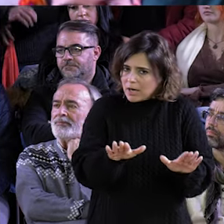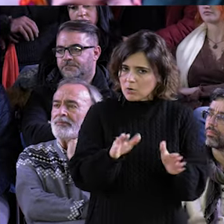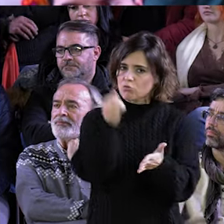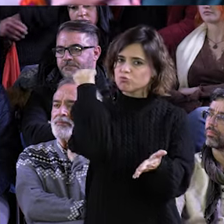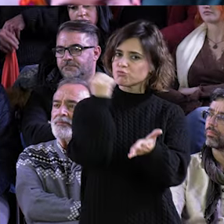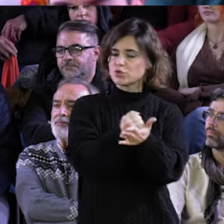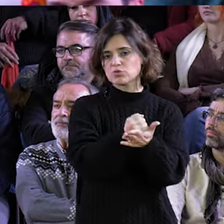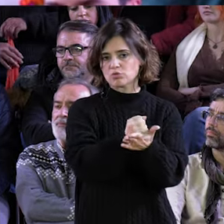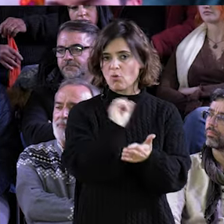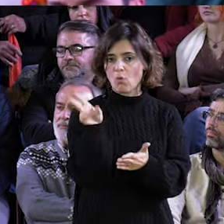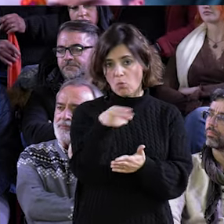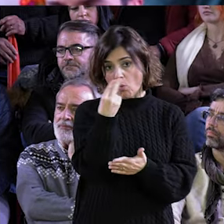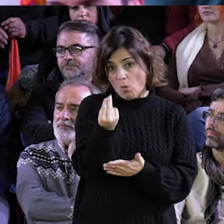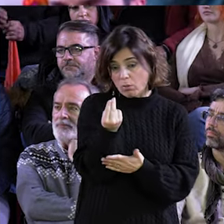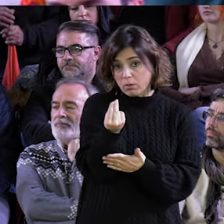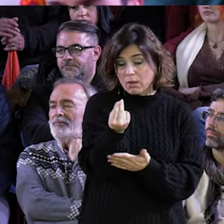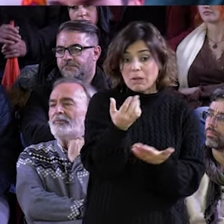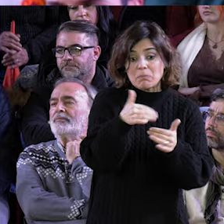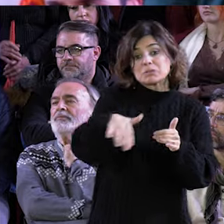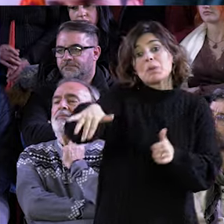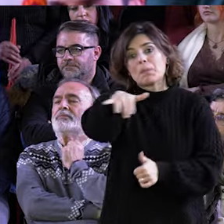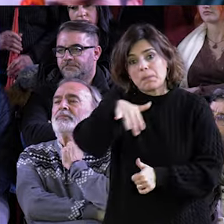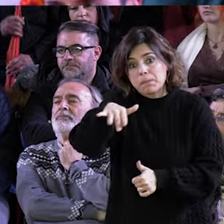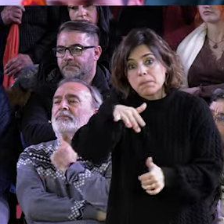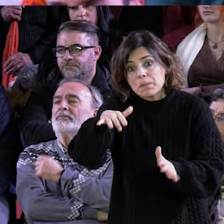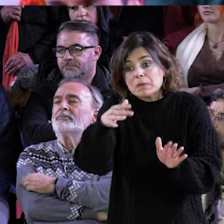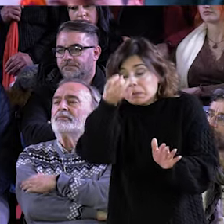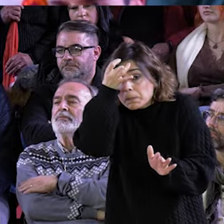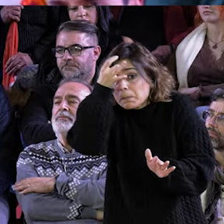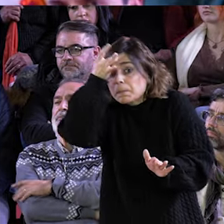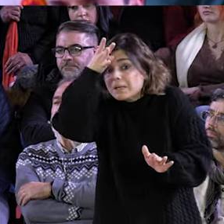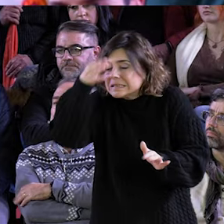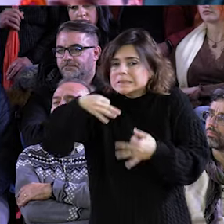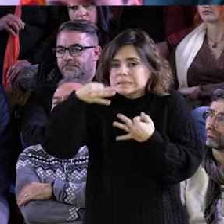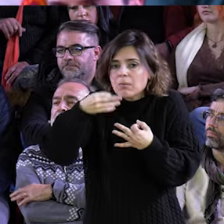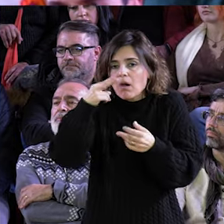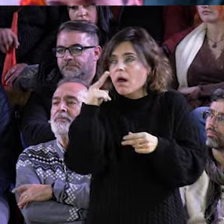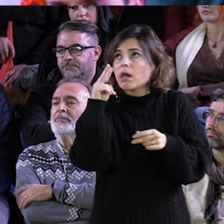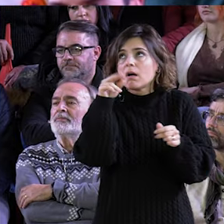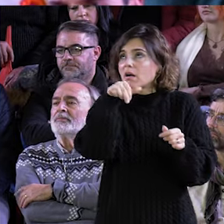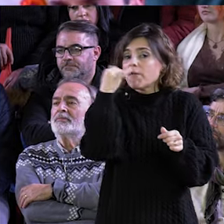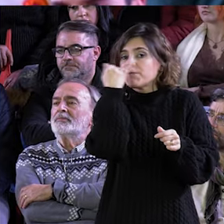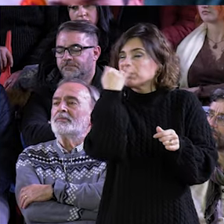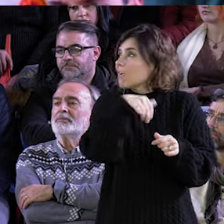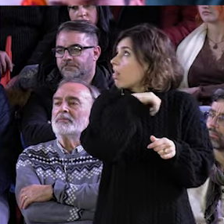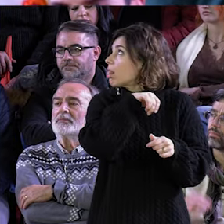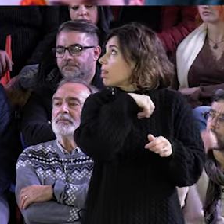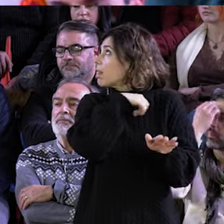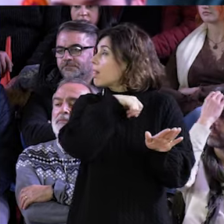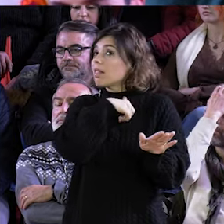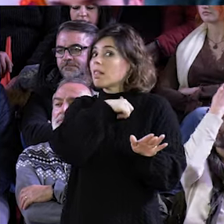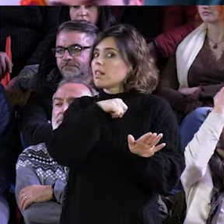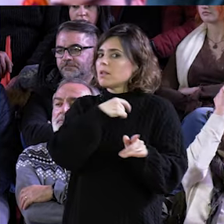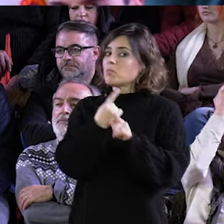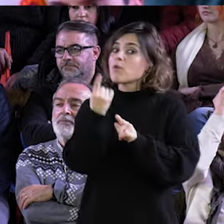obedecer à União Europeia, como bons alunos, nestes casos esquecem-se sempre, olham para o lado porque valores mais altos se